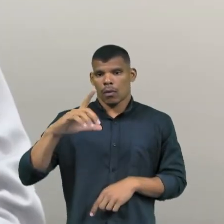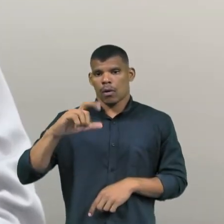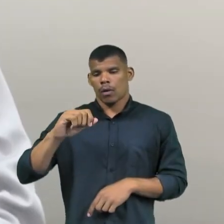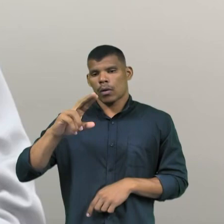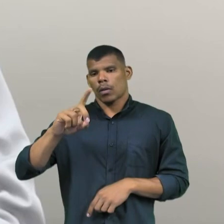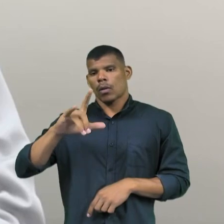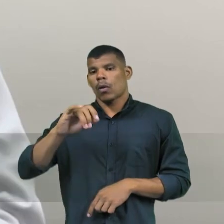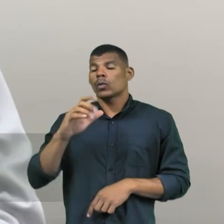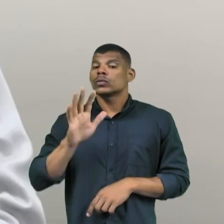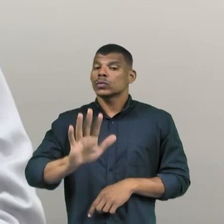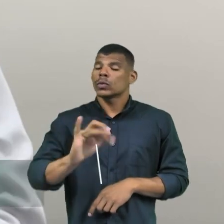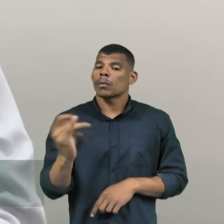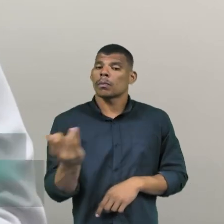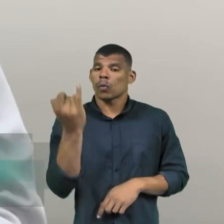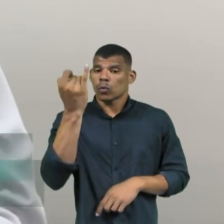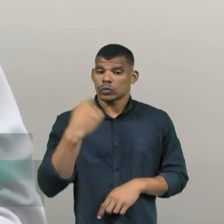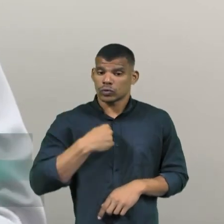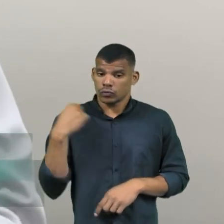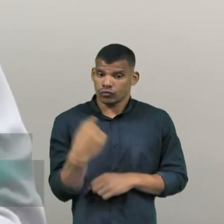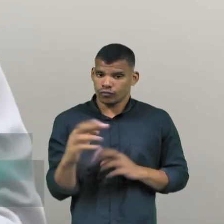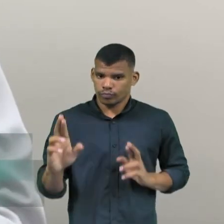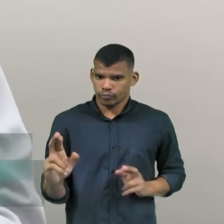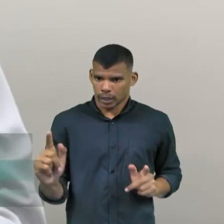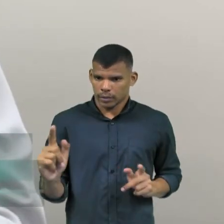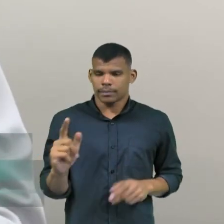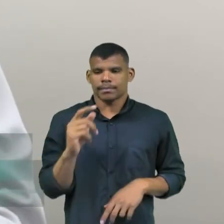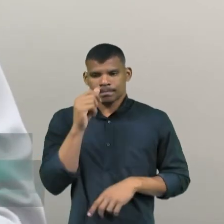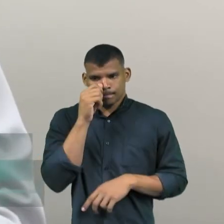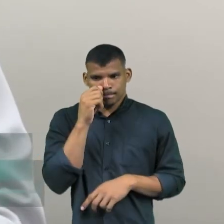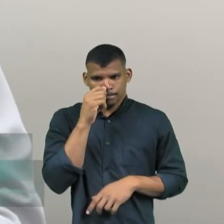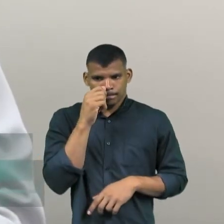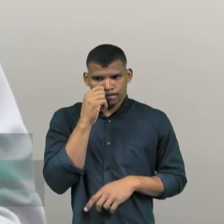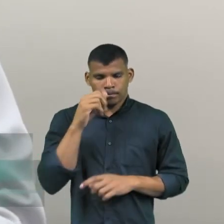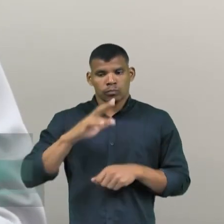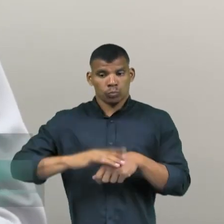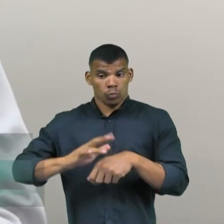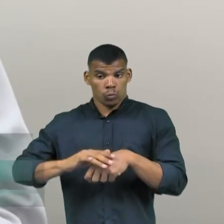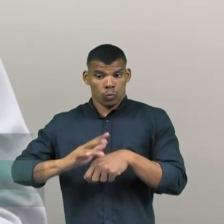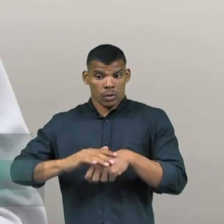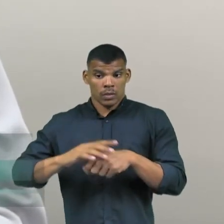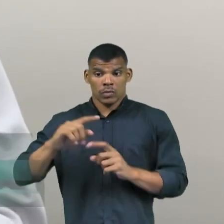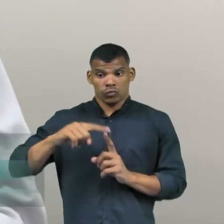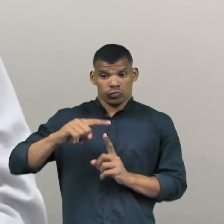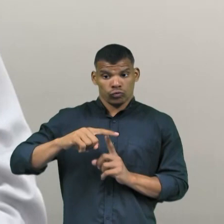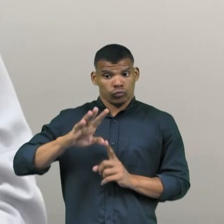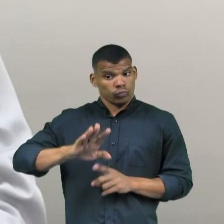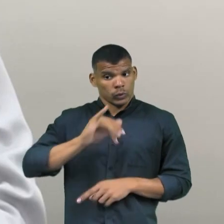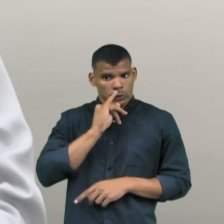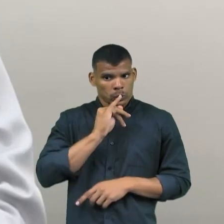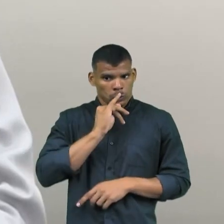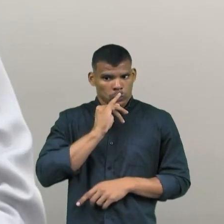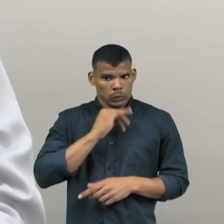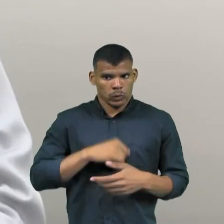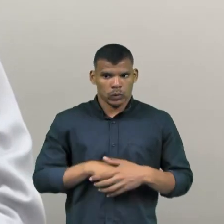consiga diferenciar algumas formas de apresentação dessa doença. Então, existem os indivíduos